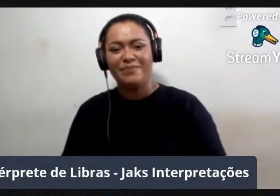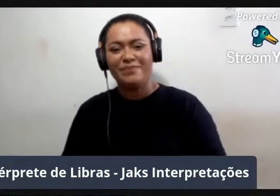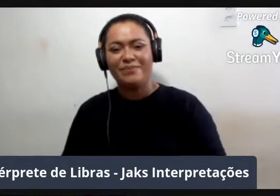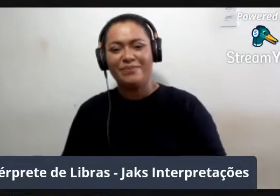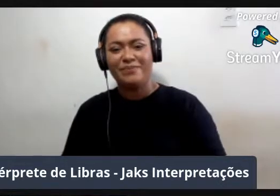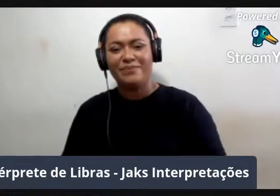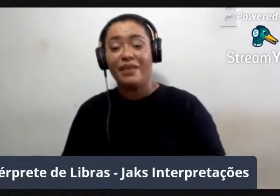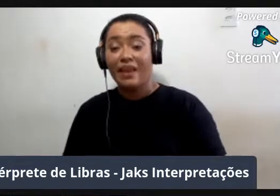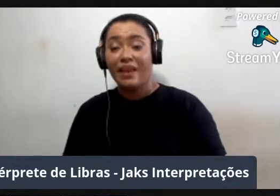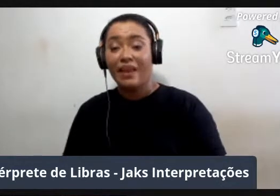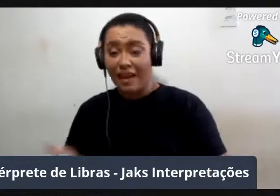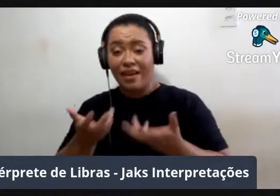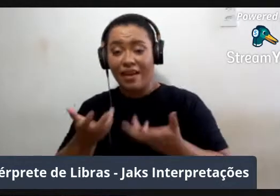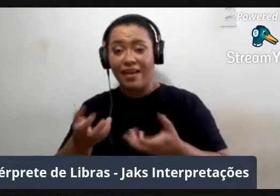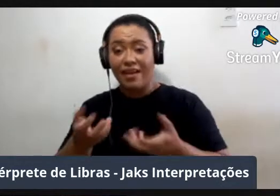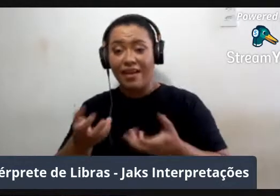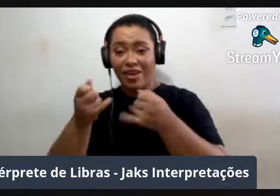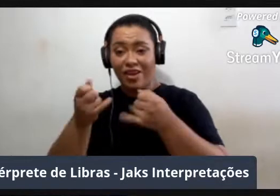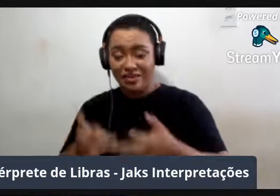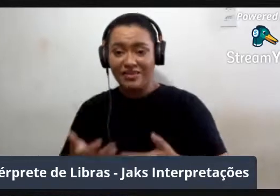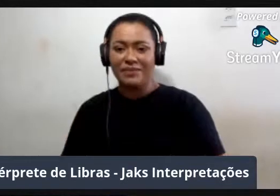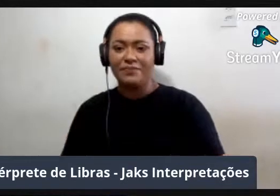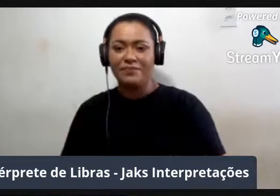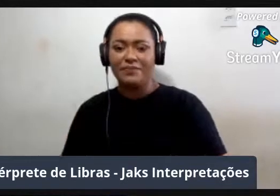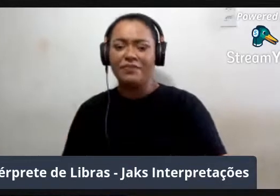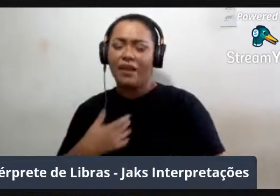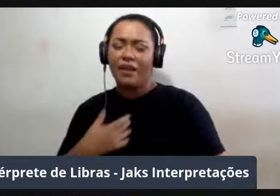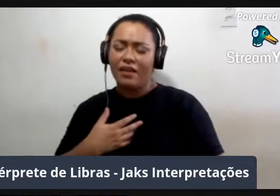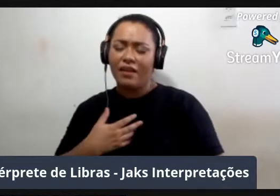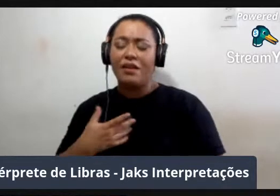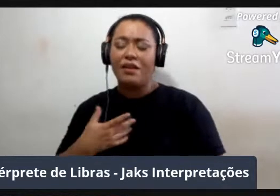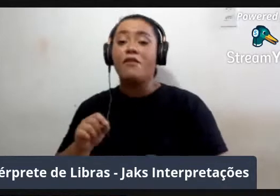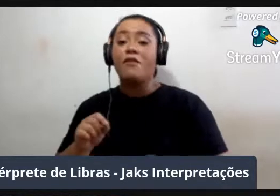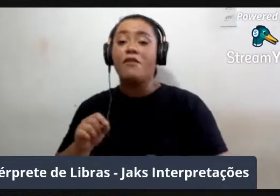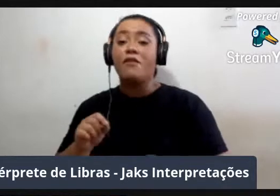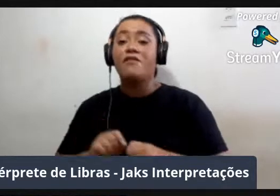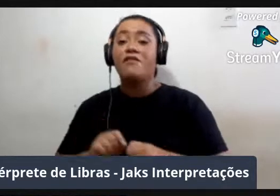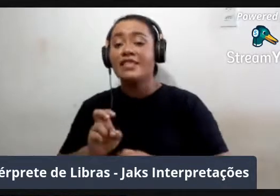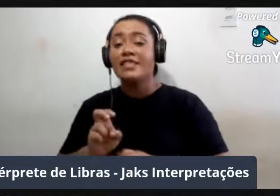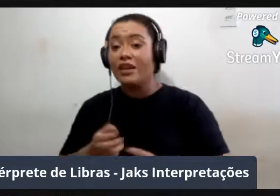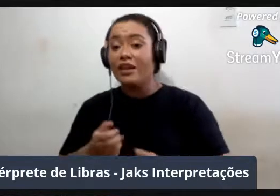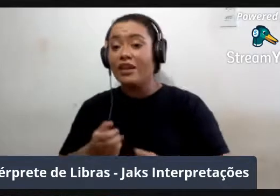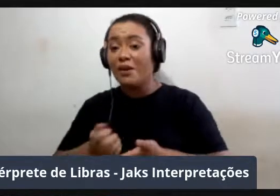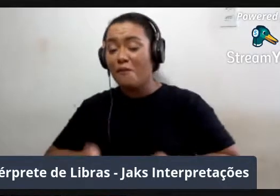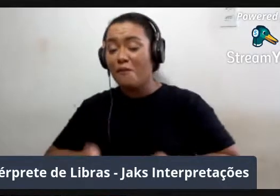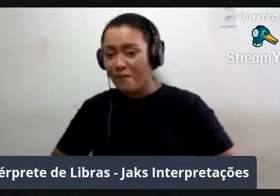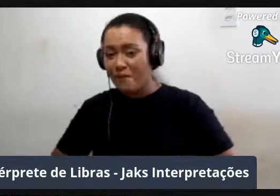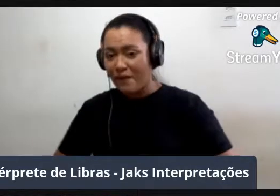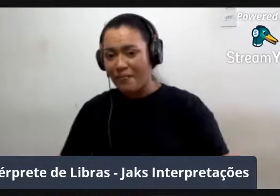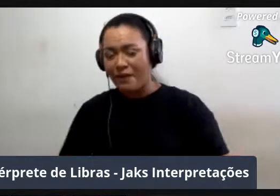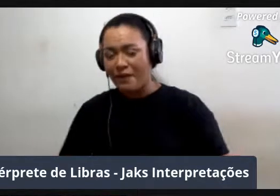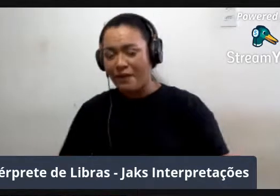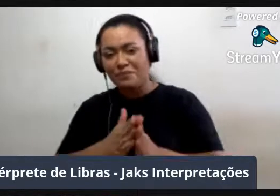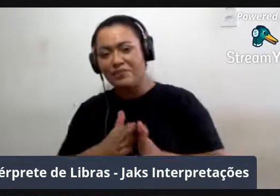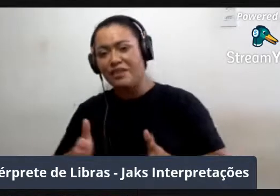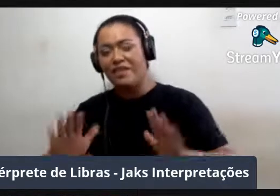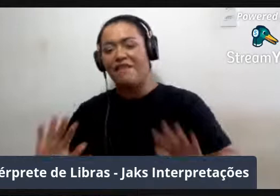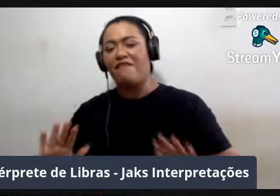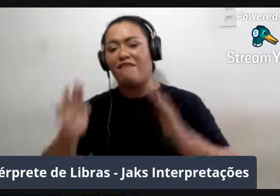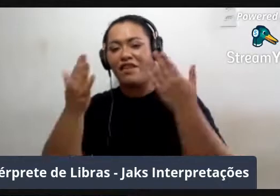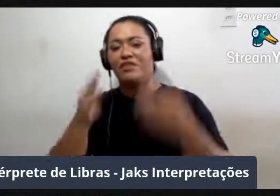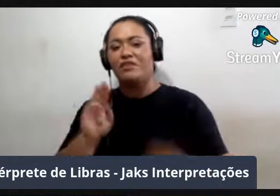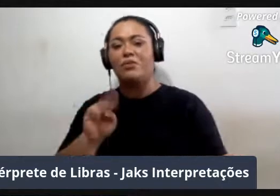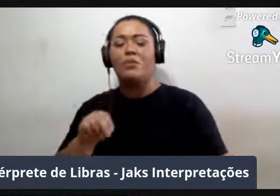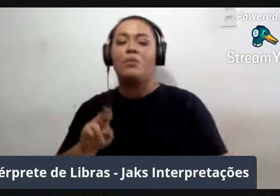Eu fiz cinco durante a festa do Umbu e Júlia, minha